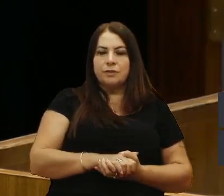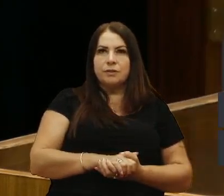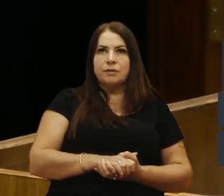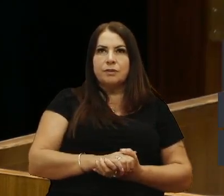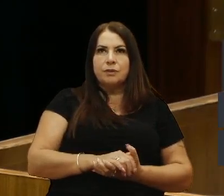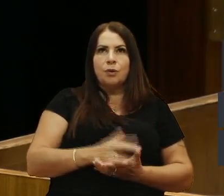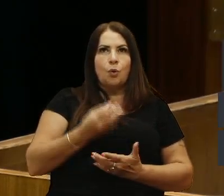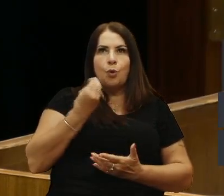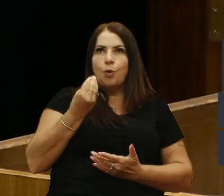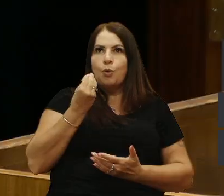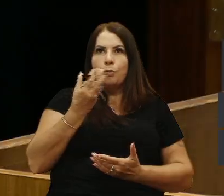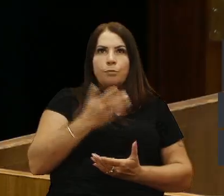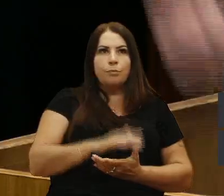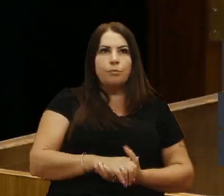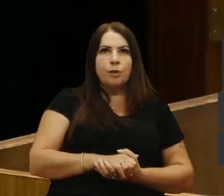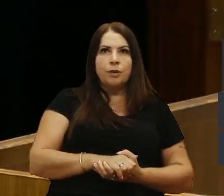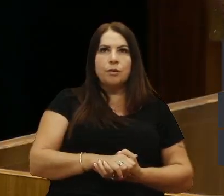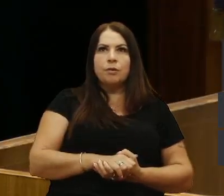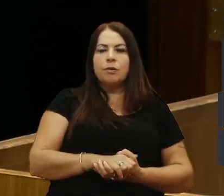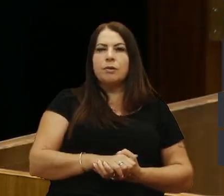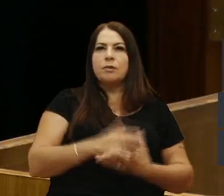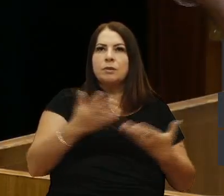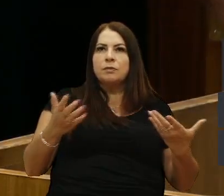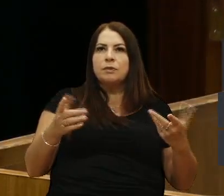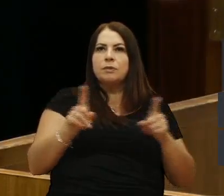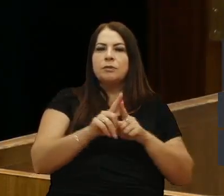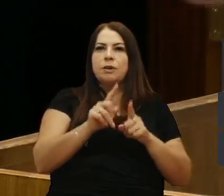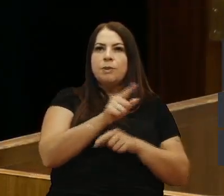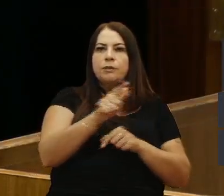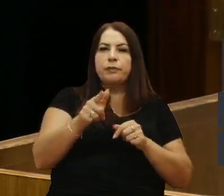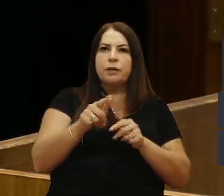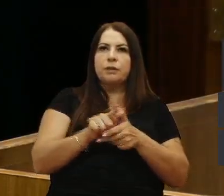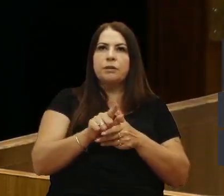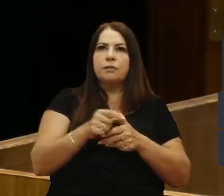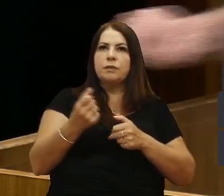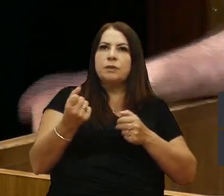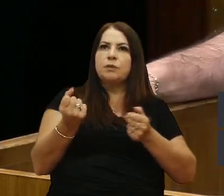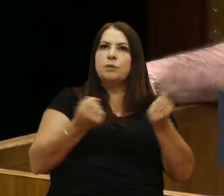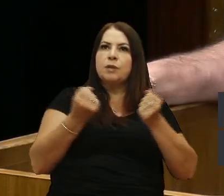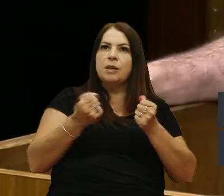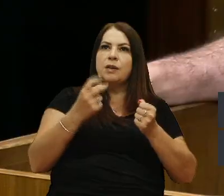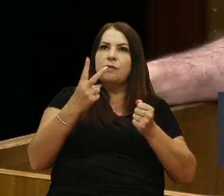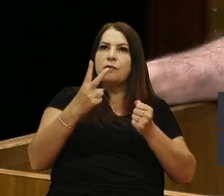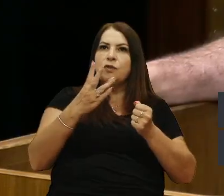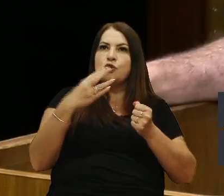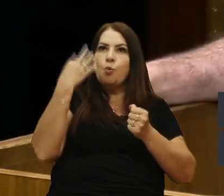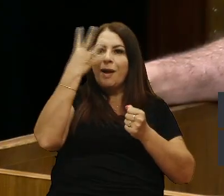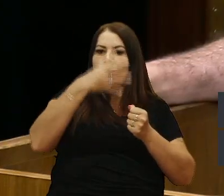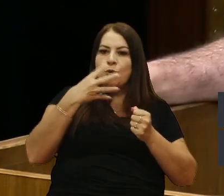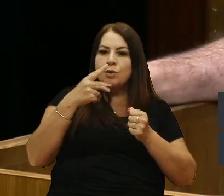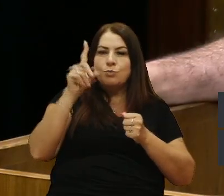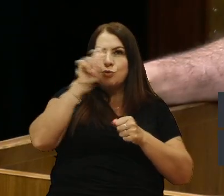Olha o nível que a gente chegou para deixar uma viatura 24 horas por dia parada lá.